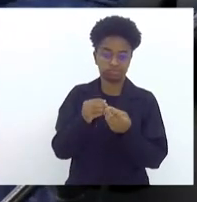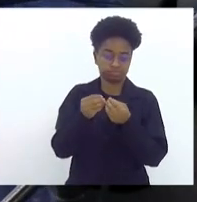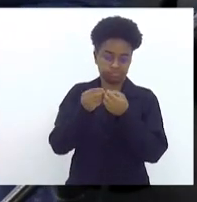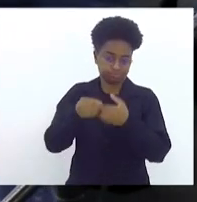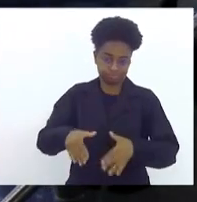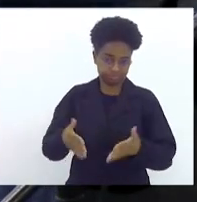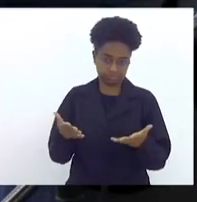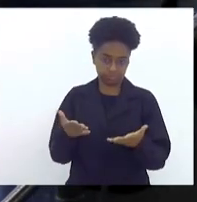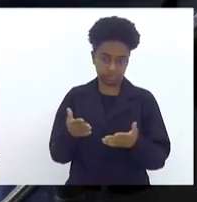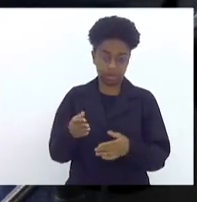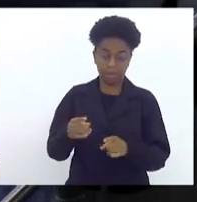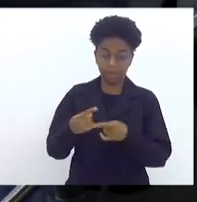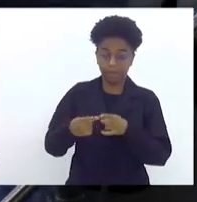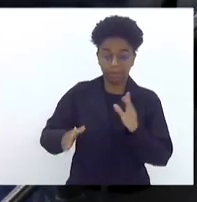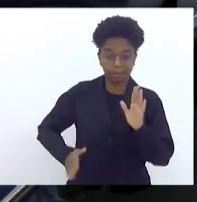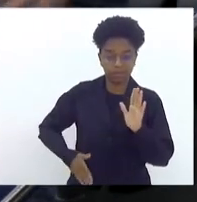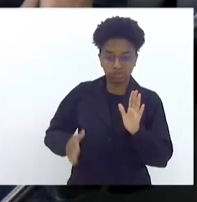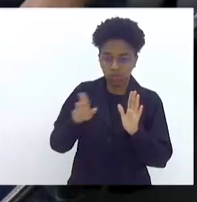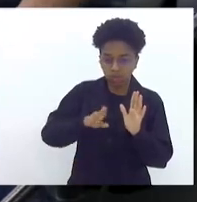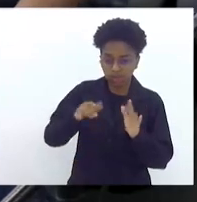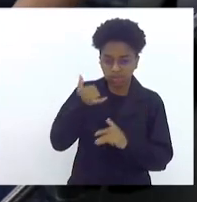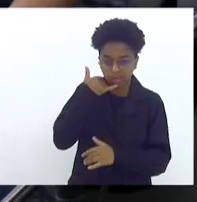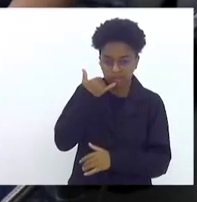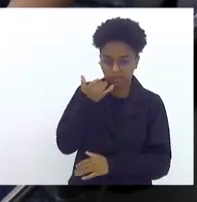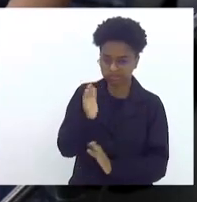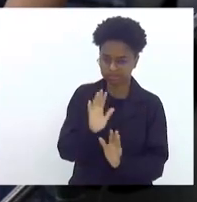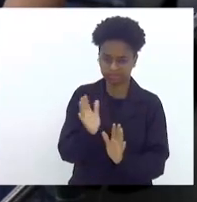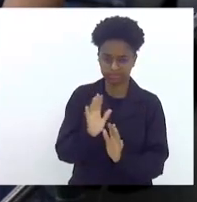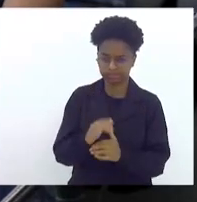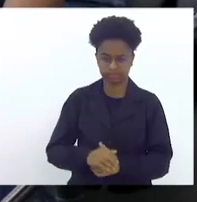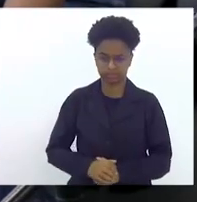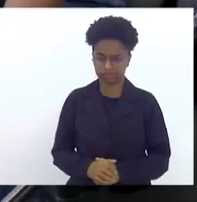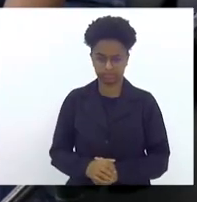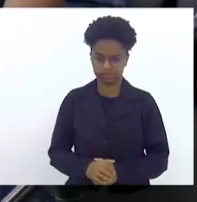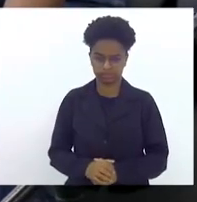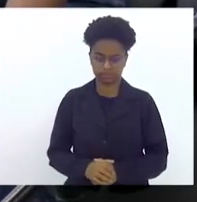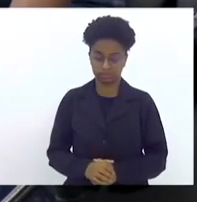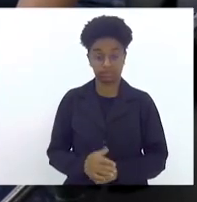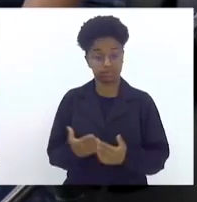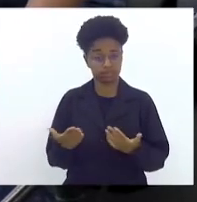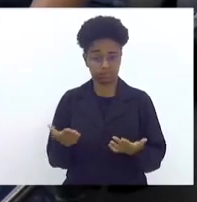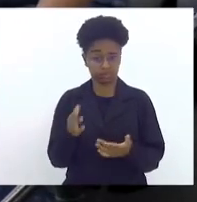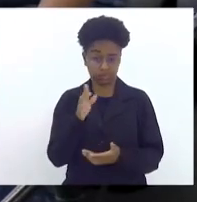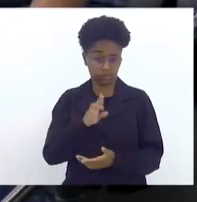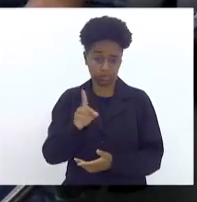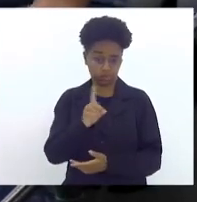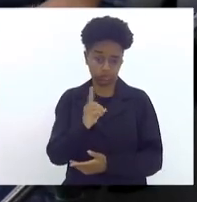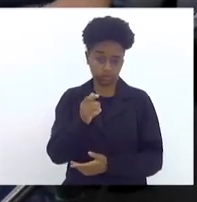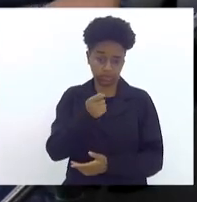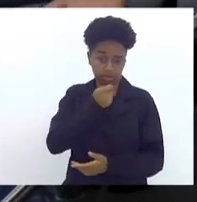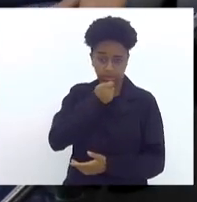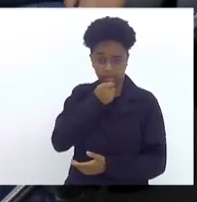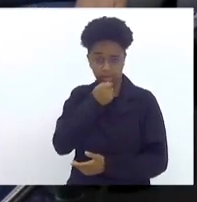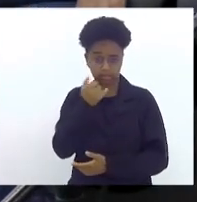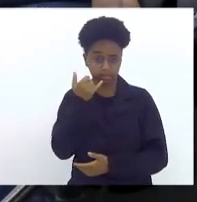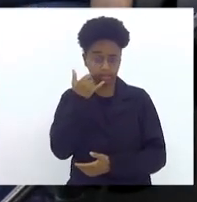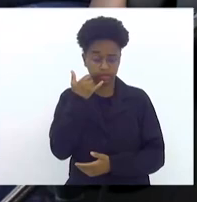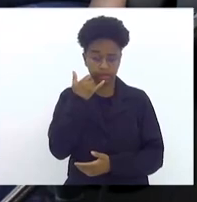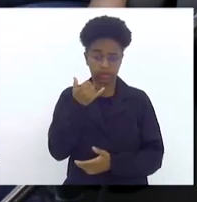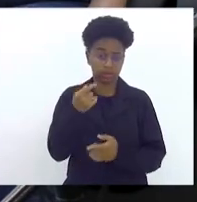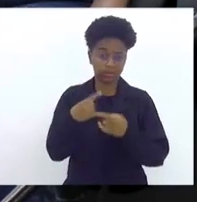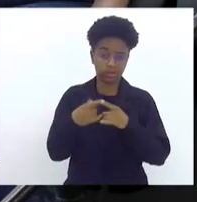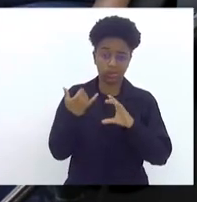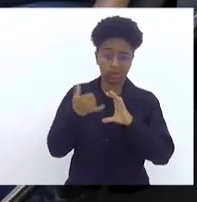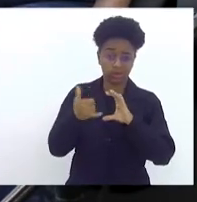mais telefone Telefônica lei 929696 assim ranqueada né ninguém usa mais telefone né o WhatsApp é